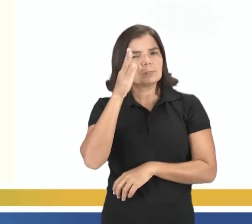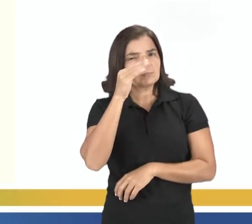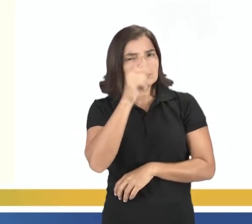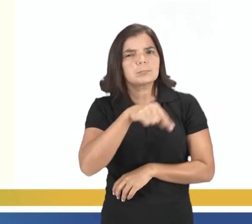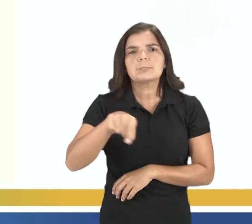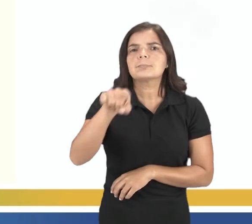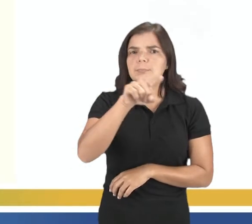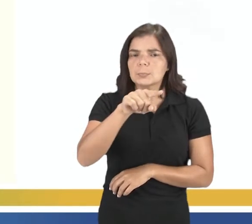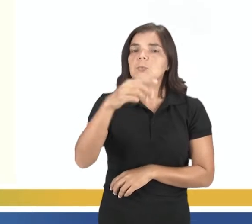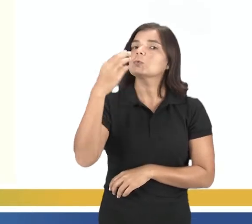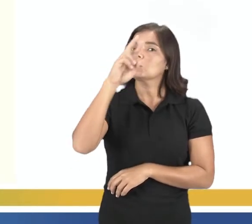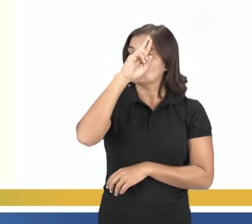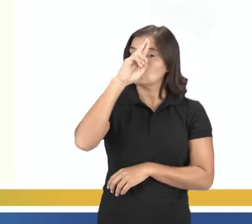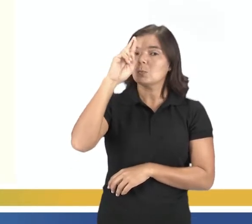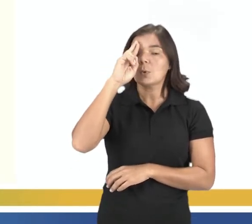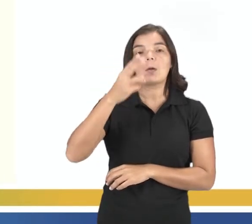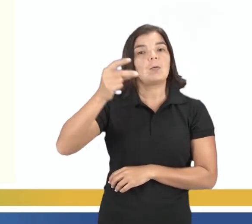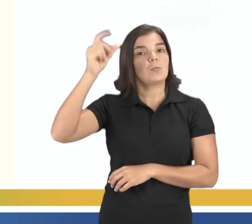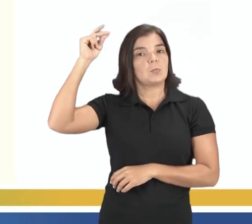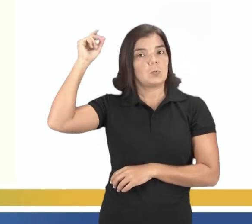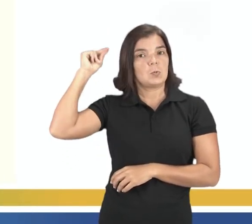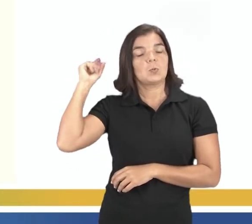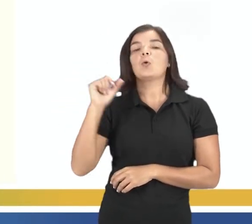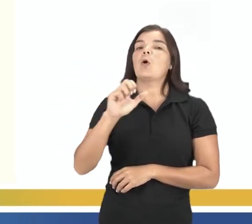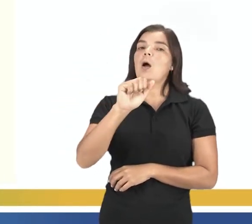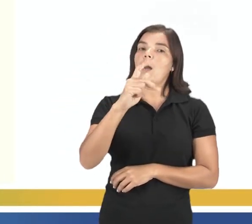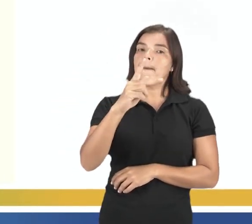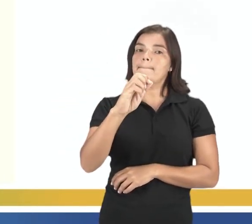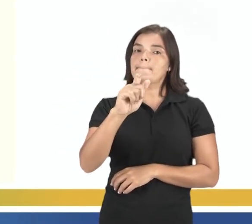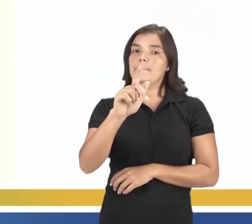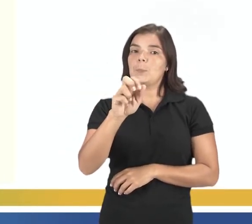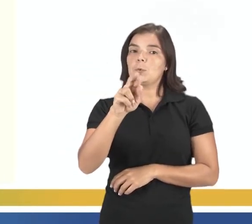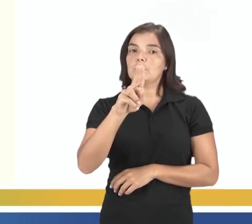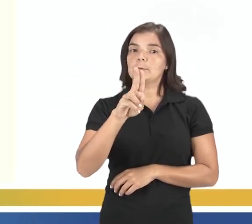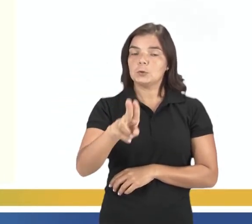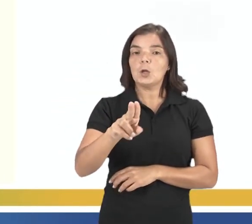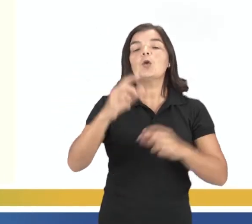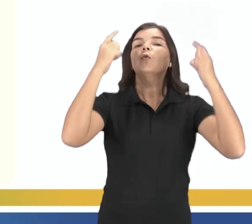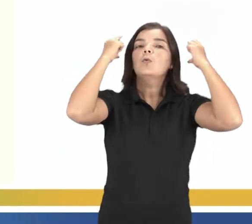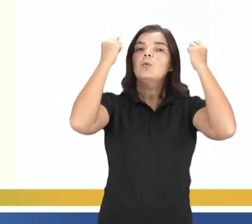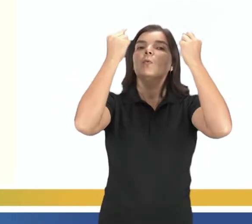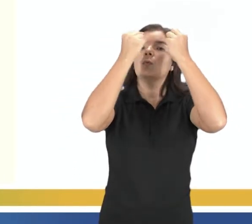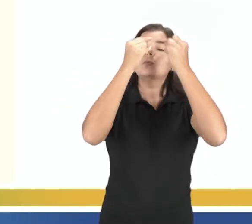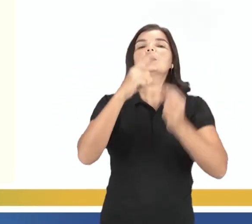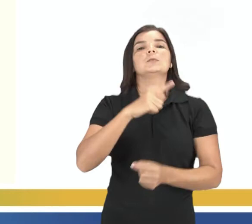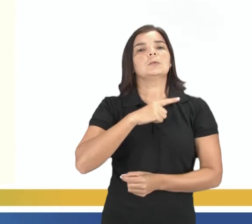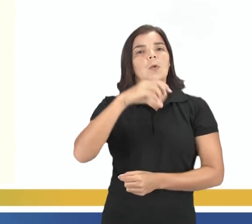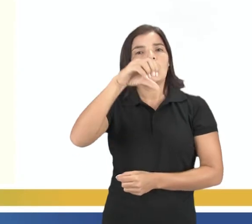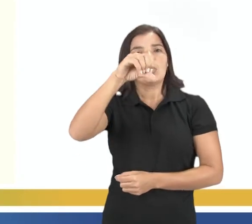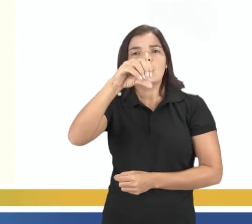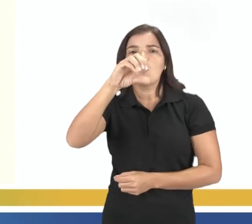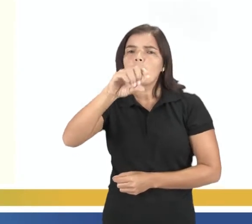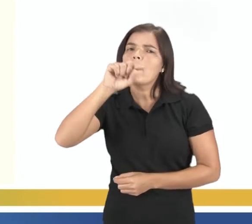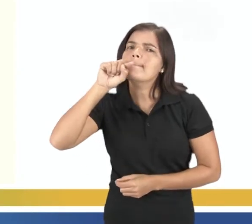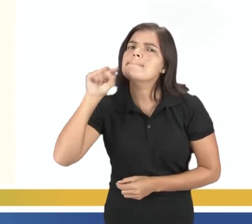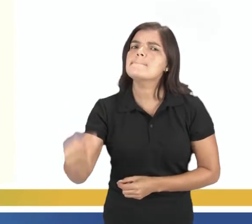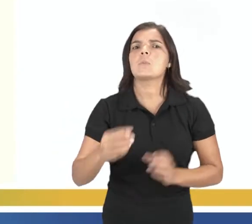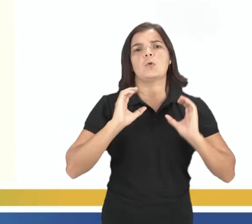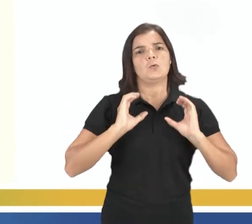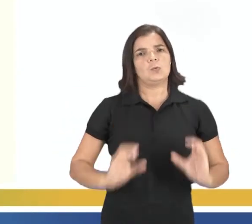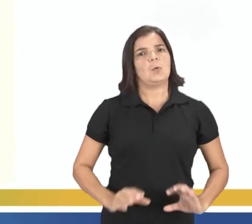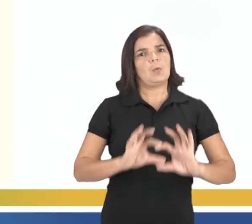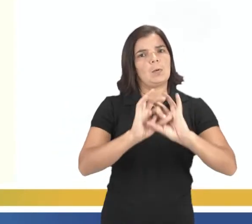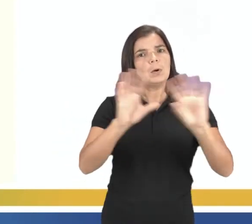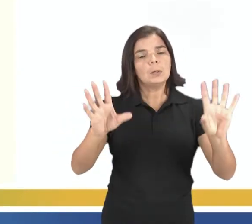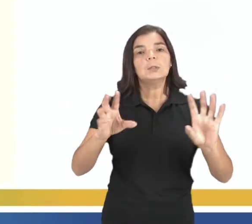para vocês em história. Na época do apogeu dessa civilização grega, havia 90 mil cidadãos